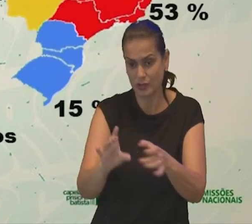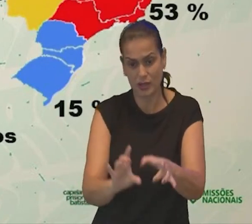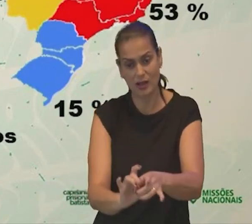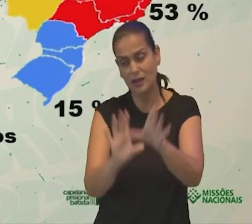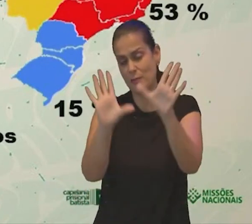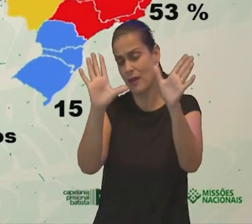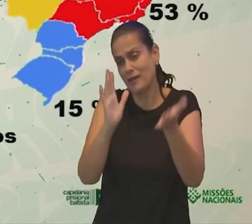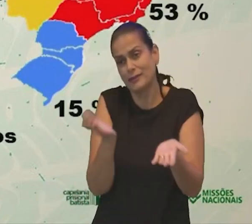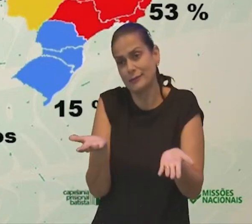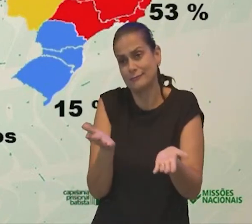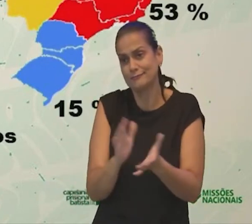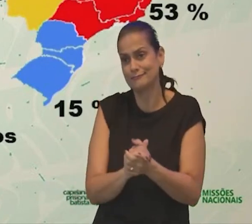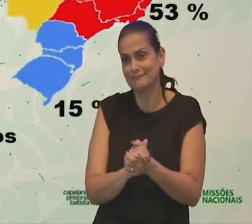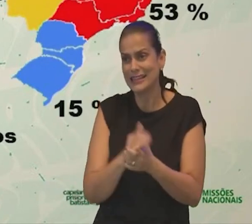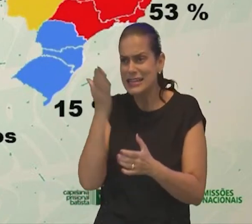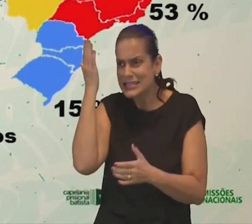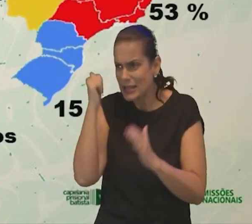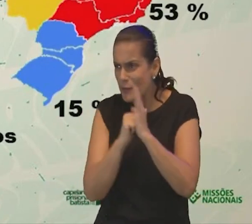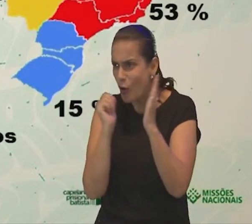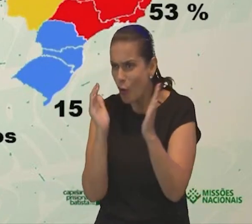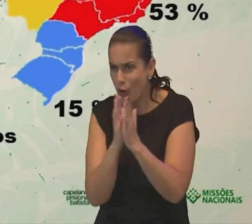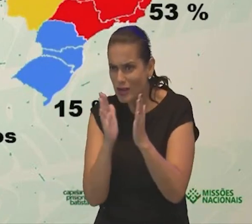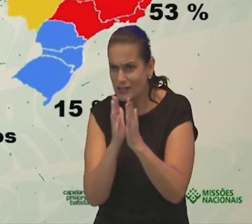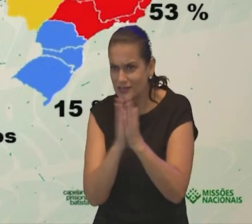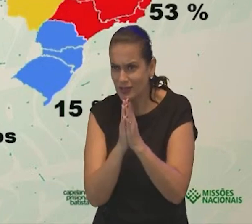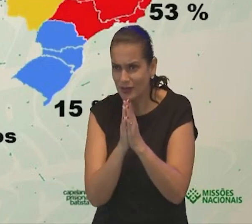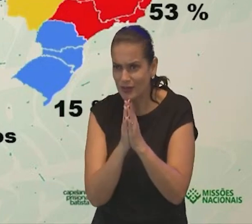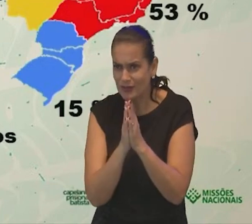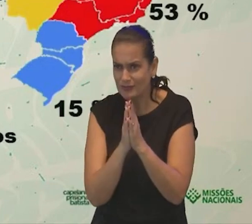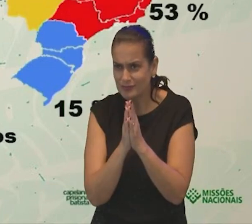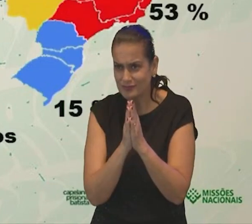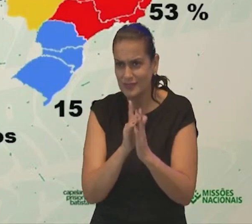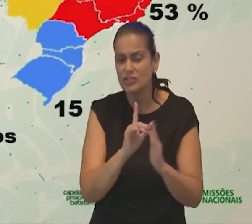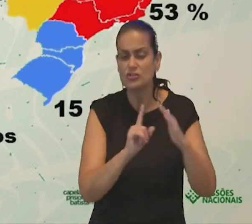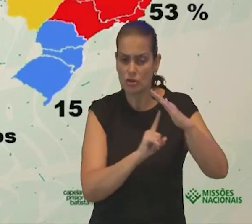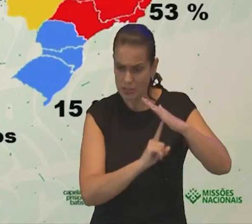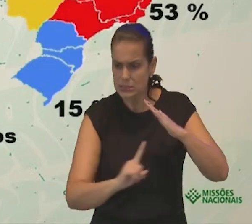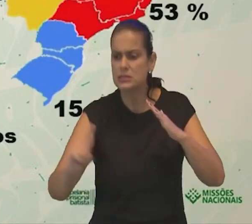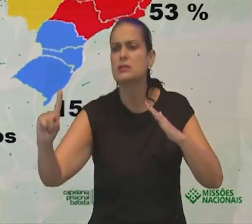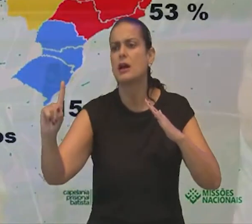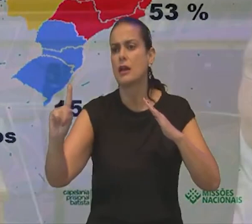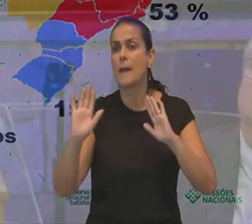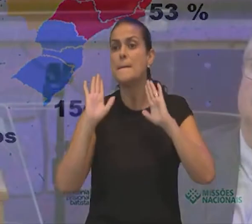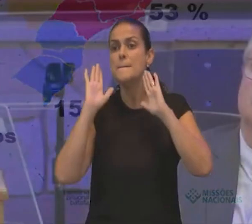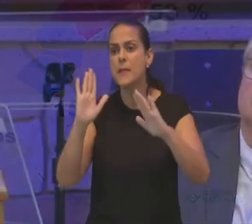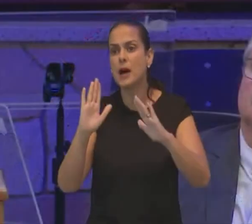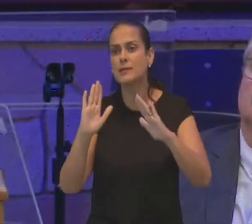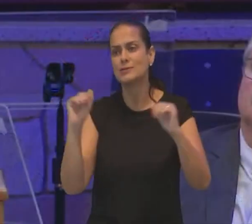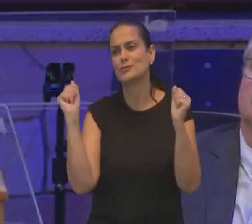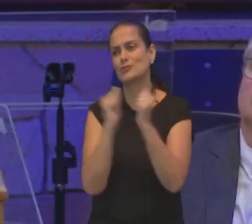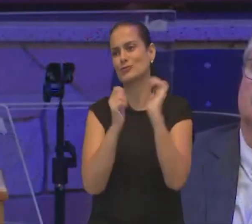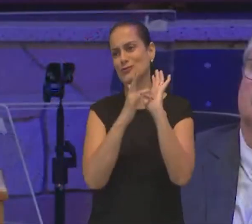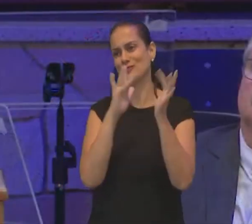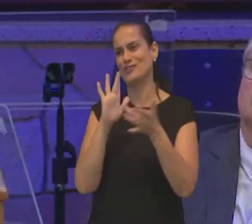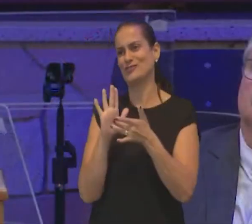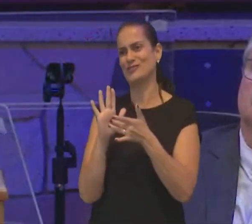Sabe qual é a nossa oração, meus irmãos? É deles saírem, mas saírem com